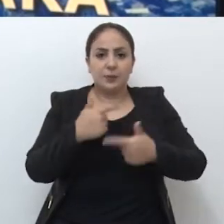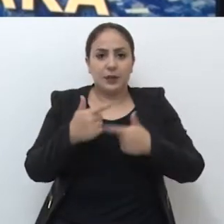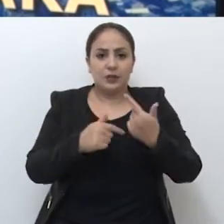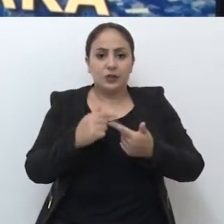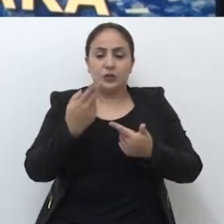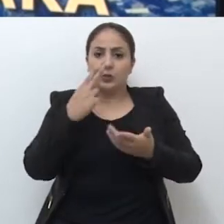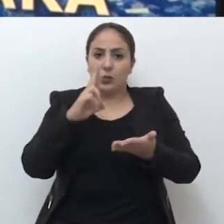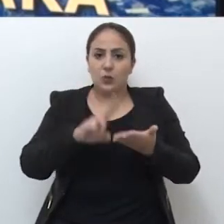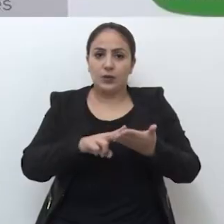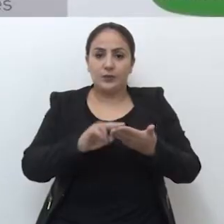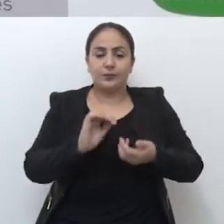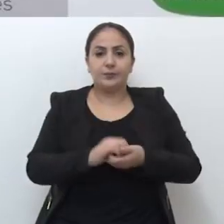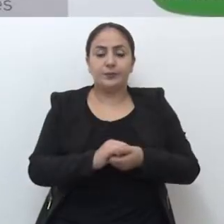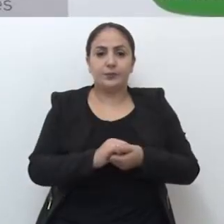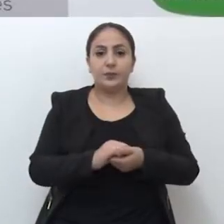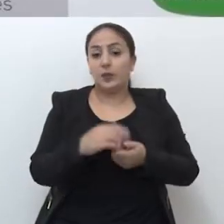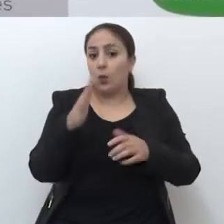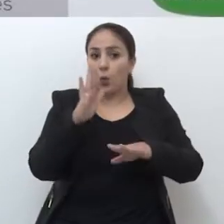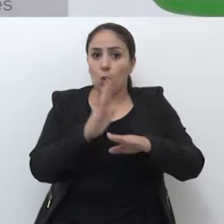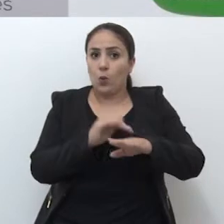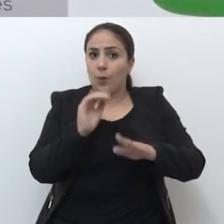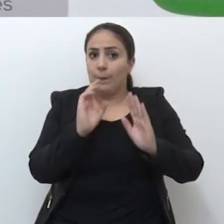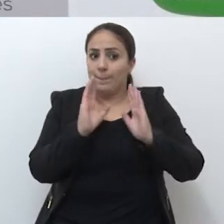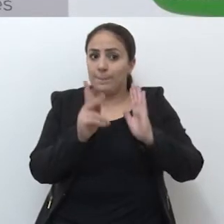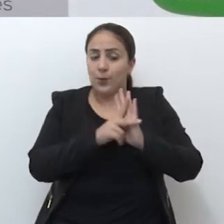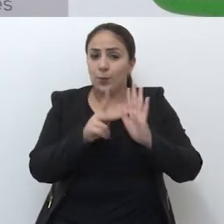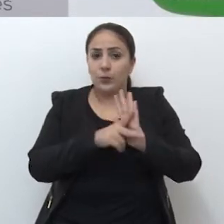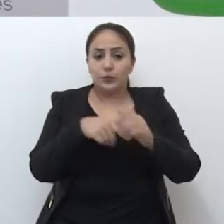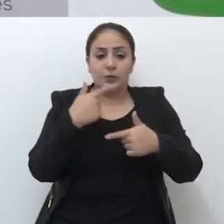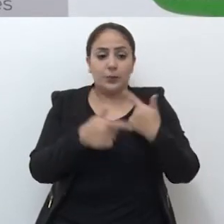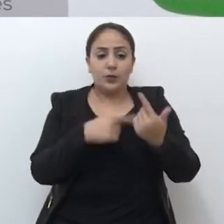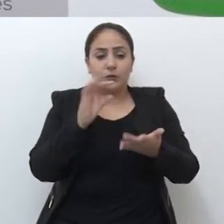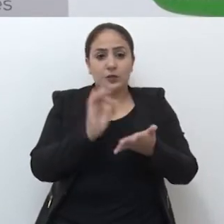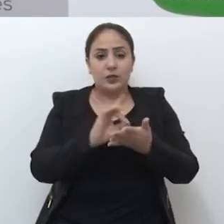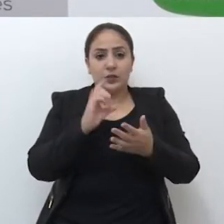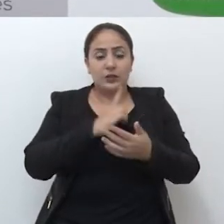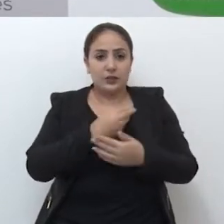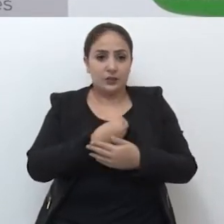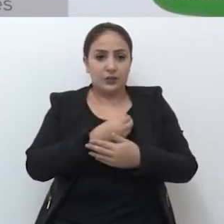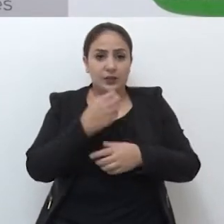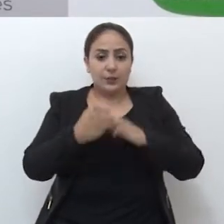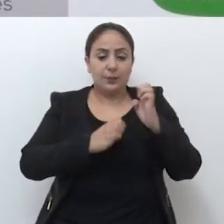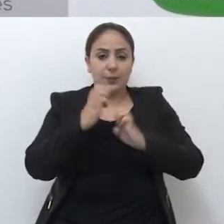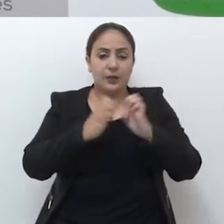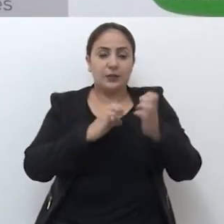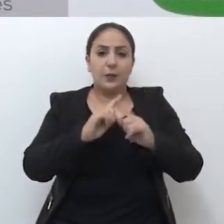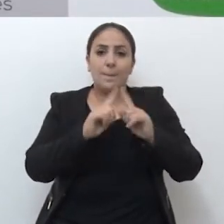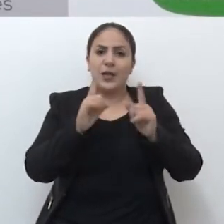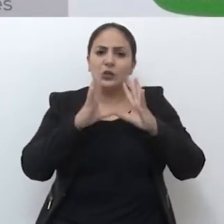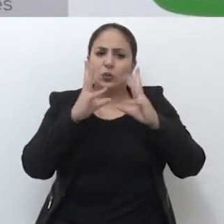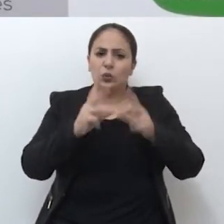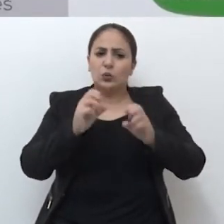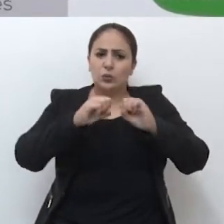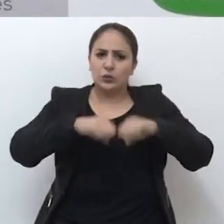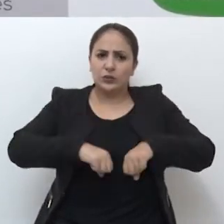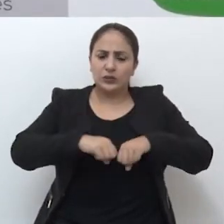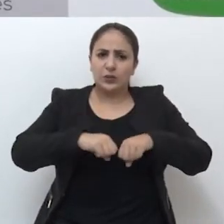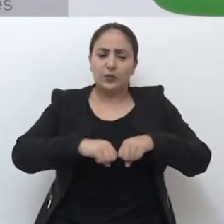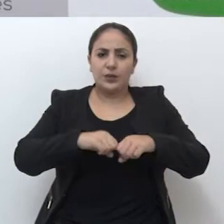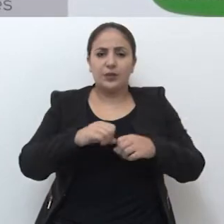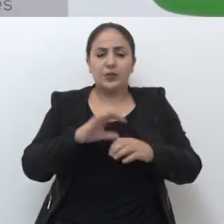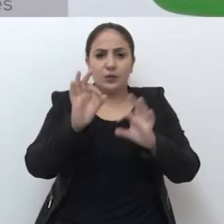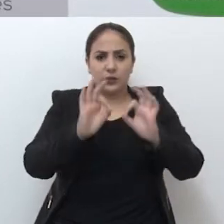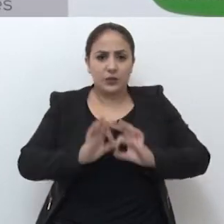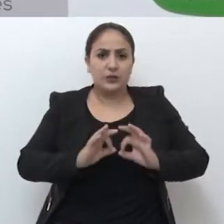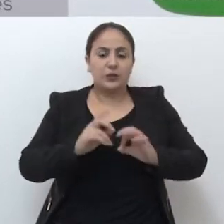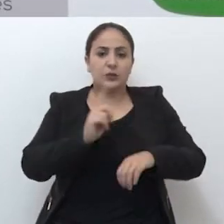dos Correios. Não é culpa dos trabalhadores atuais que estão na empresa. É todo um sistema que vem sendo desmontado ao longo do